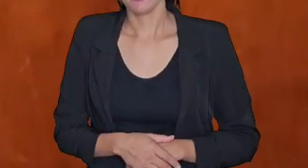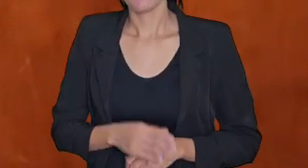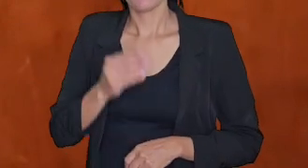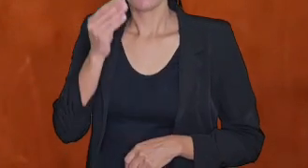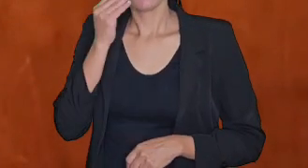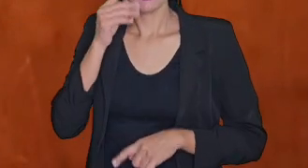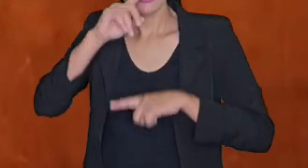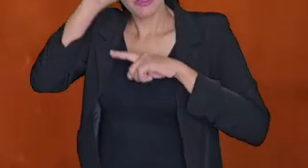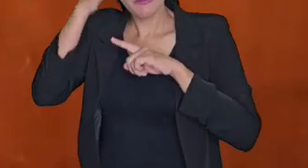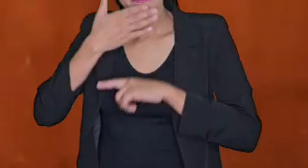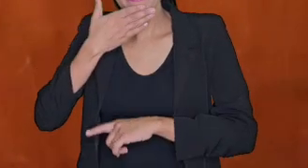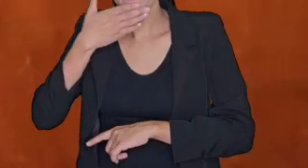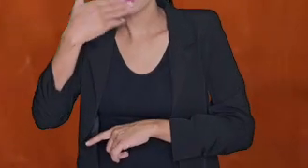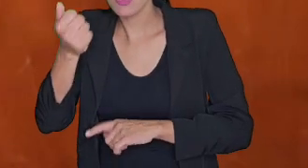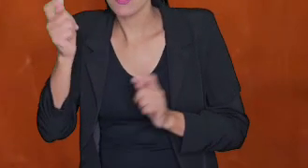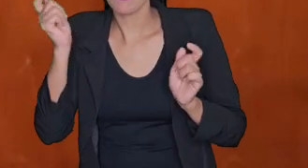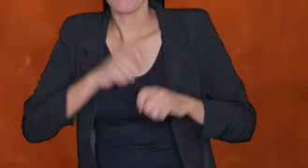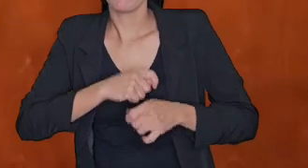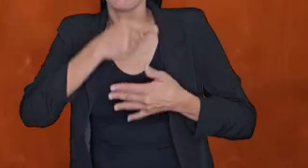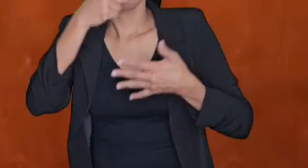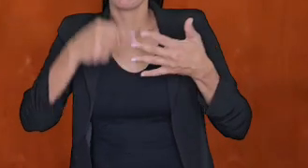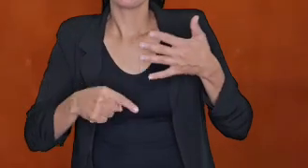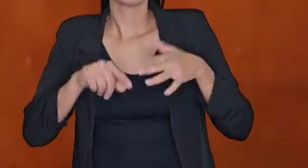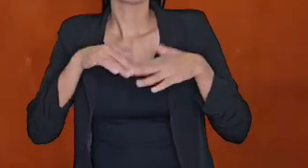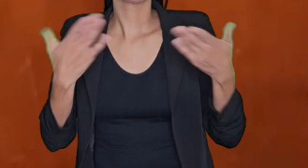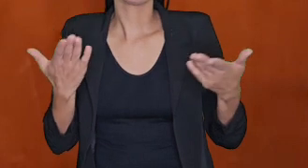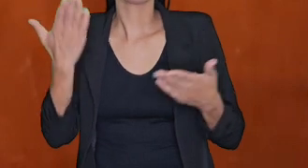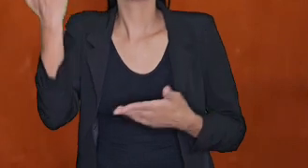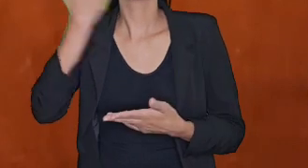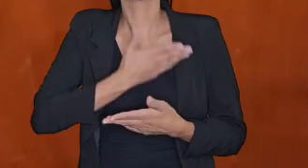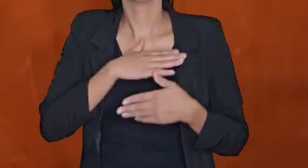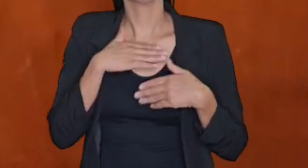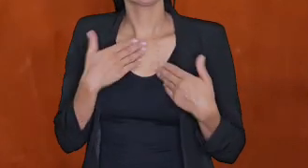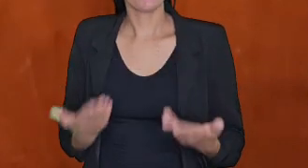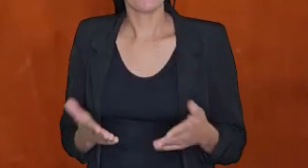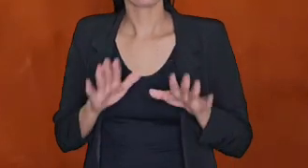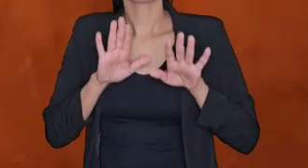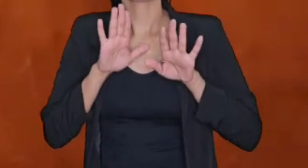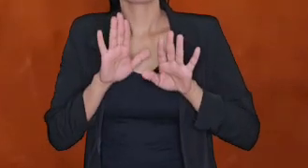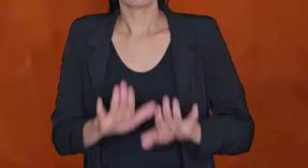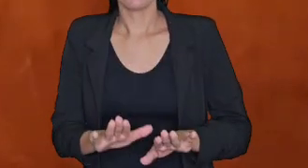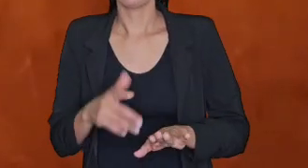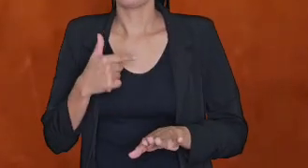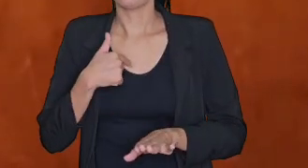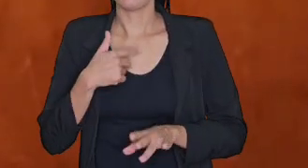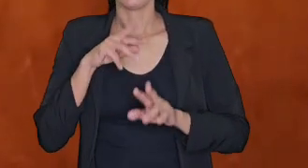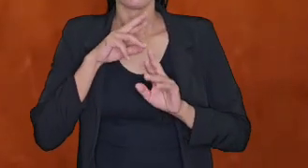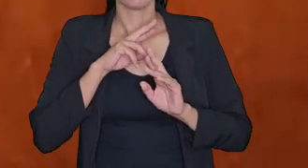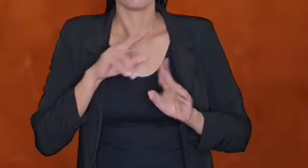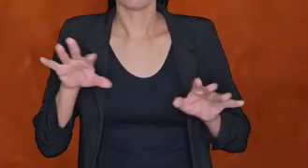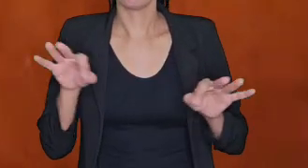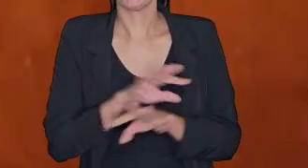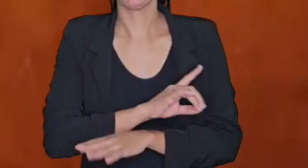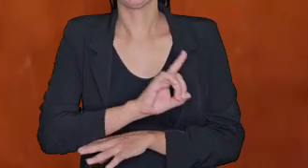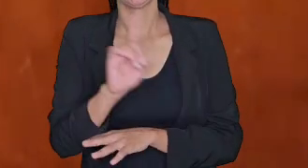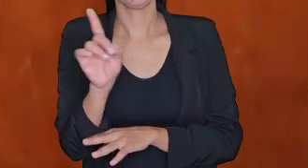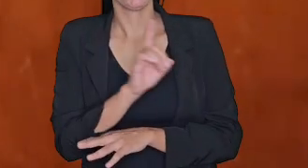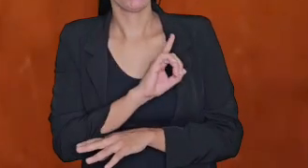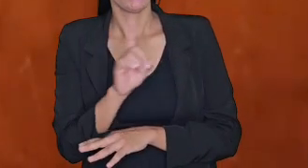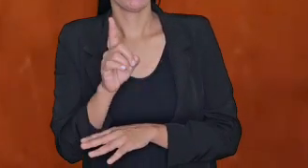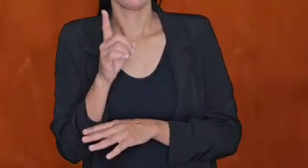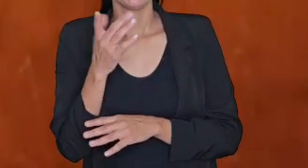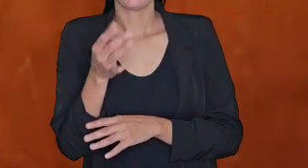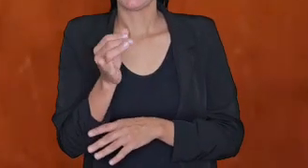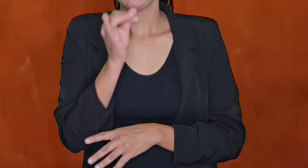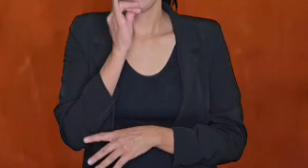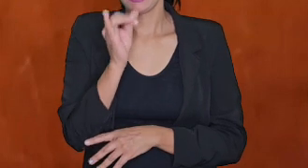Me ajudem a te ajudar. Eu vou tentar ser o mais criativo possível para dizer quais são os elementos de prova. Só que